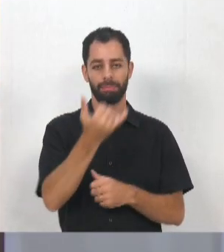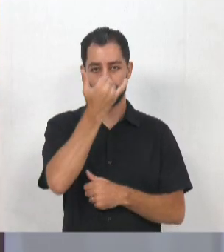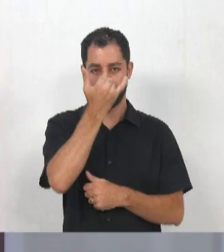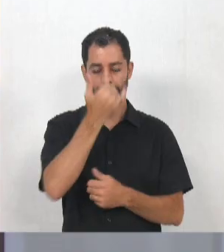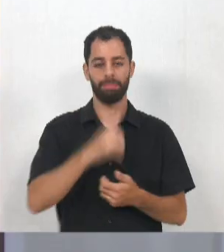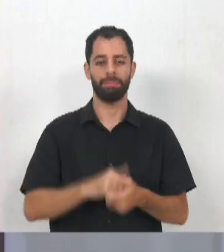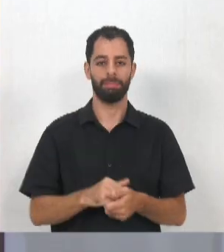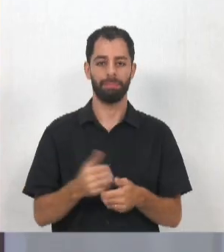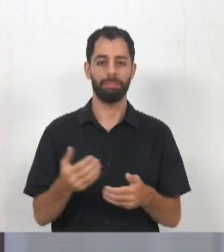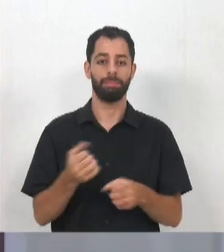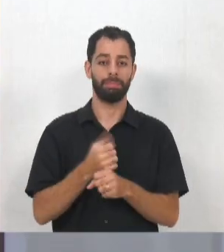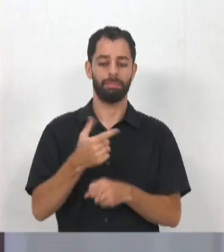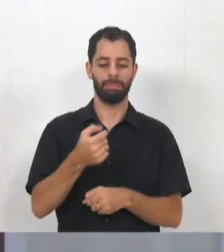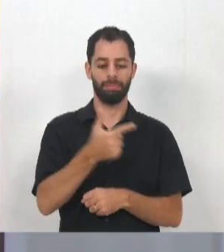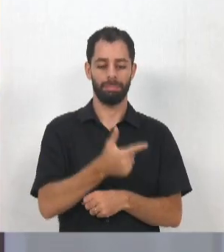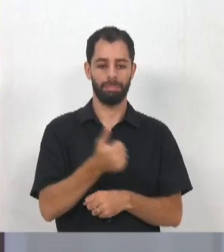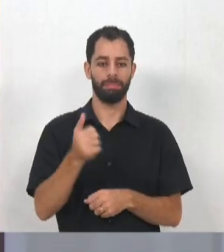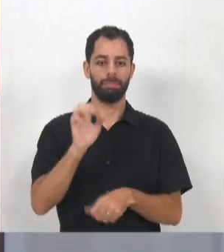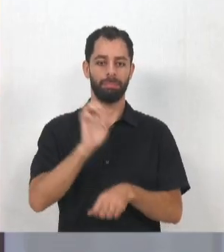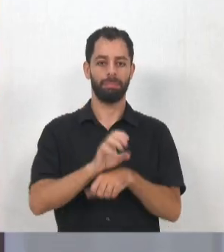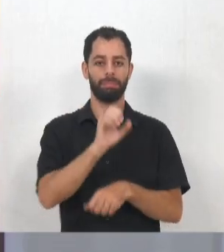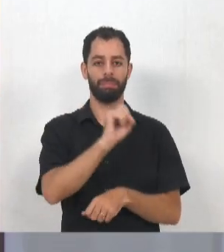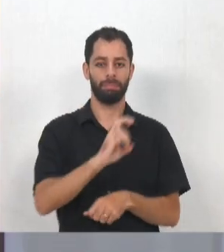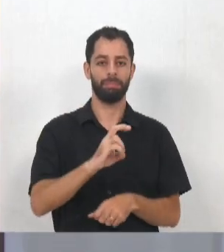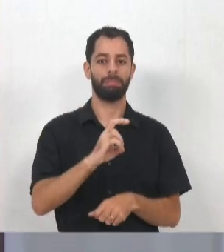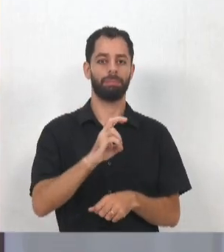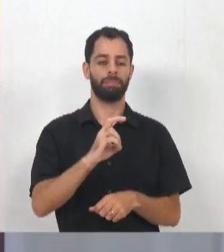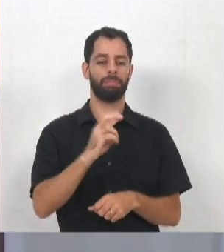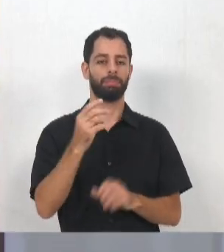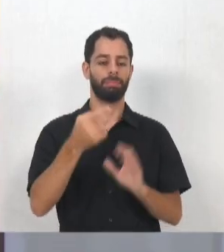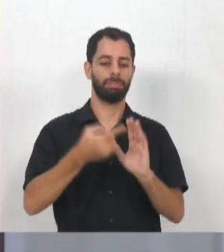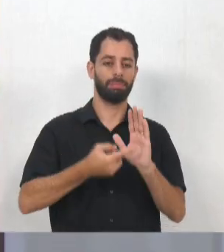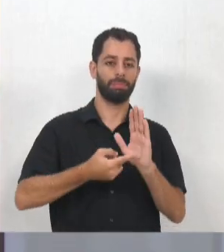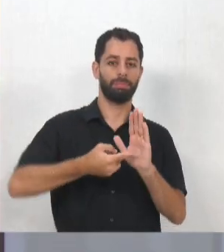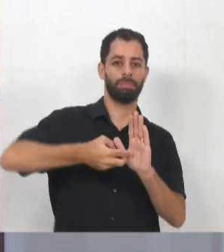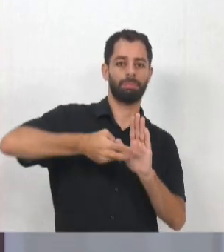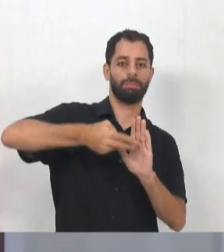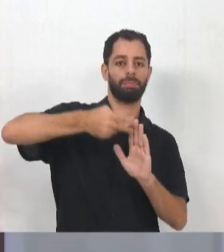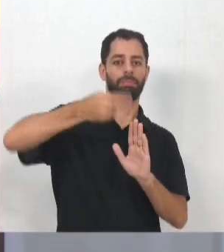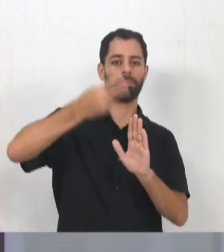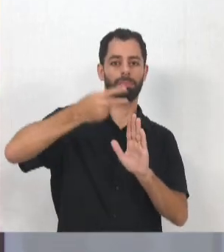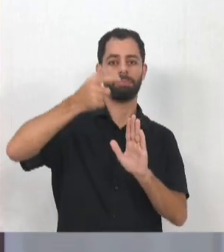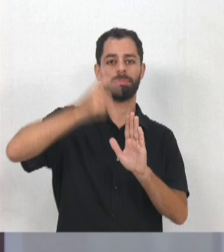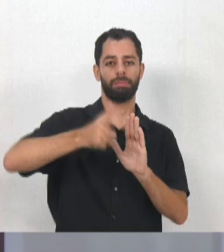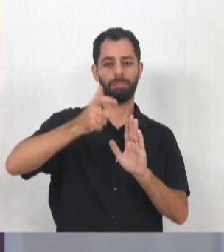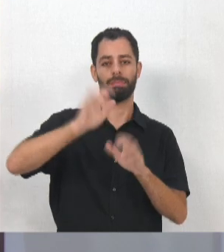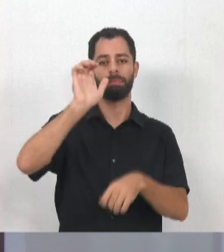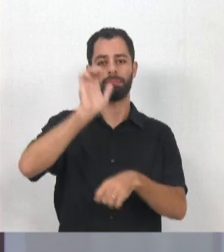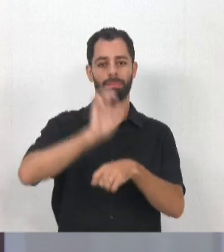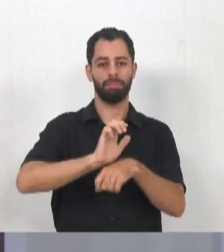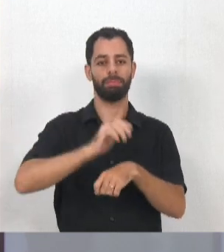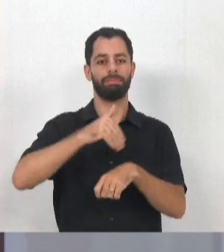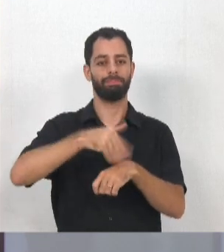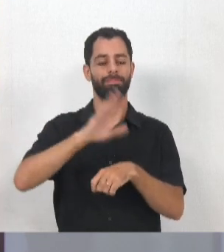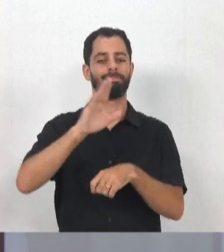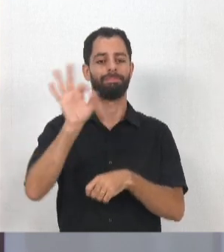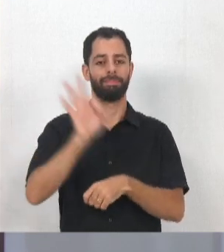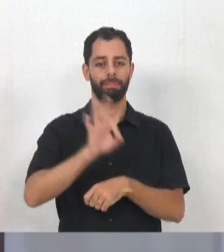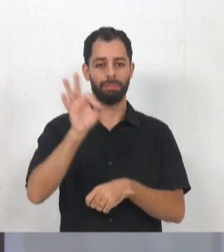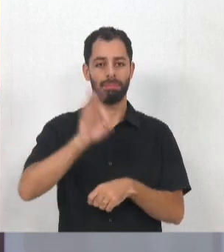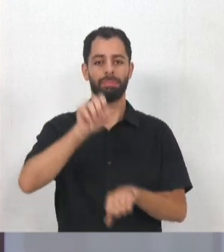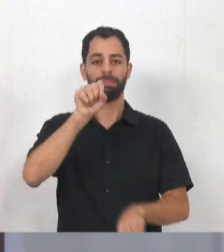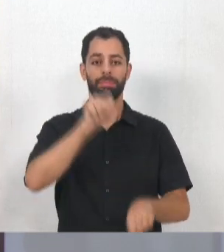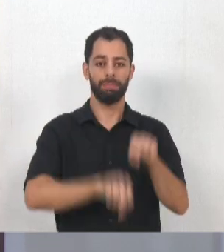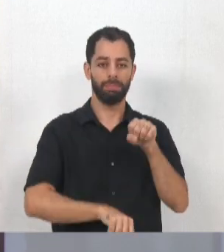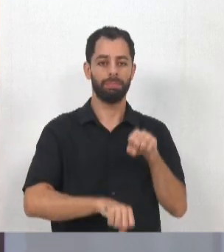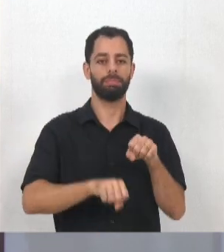Santa Catarina já havia alcançado o 2º lugar nacional entre os estados com maior taxa de estupro de